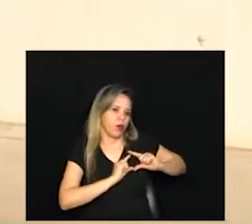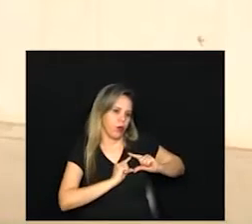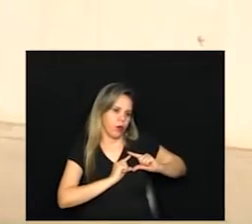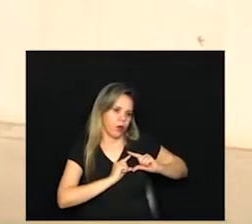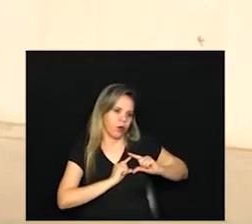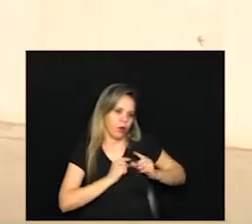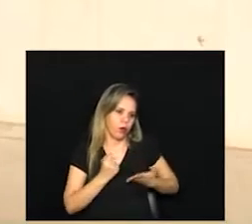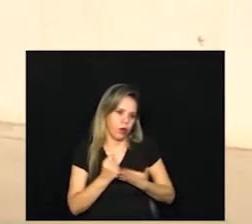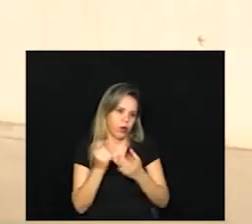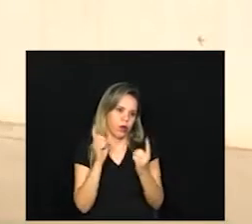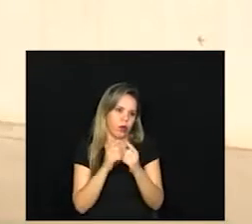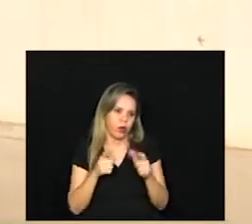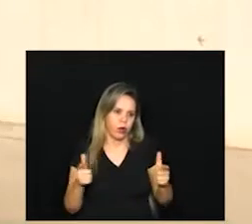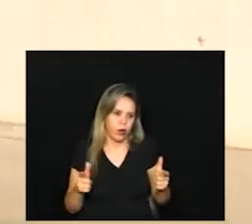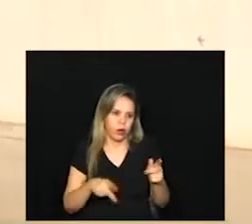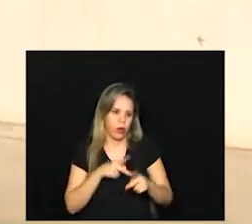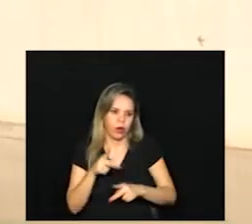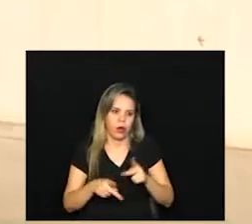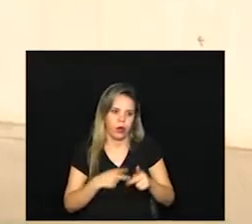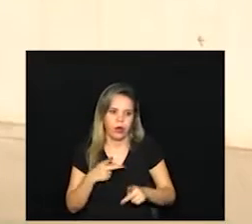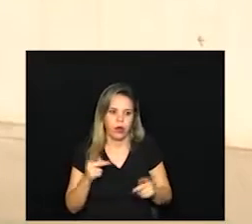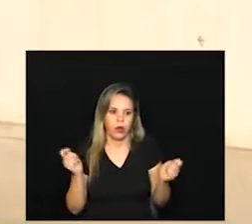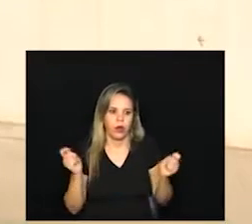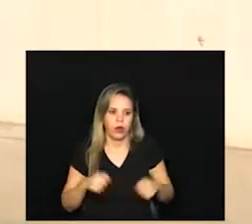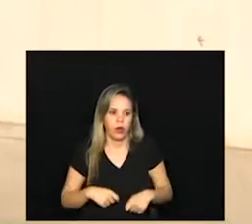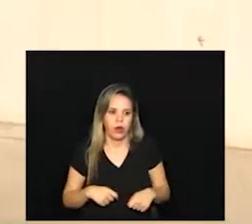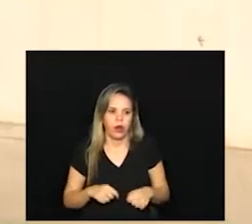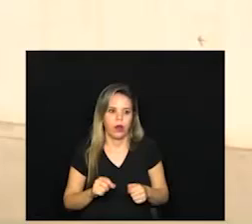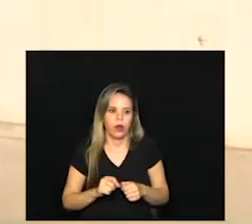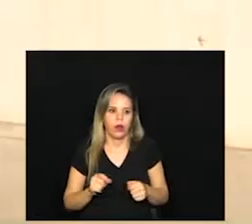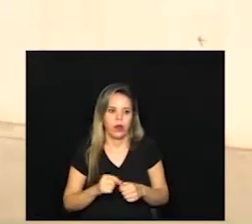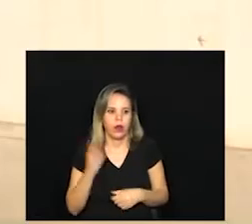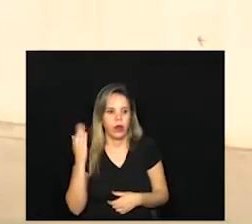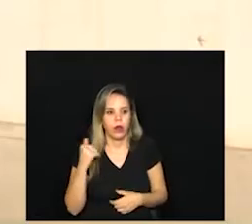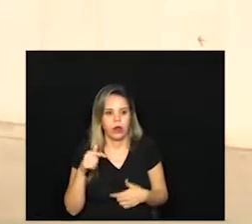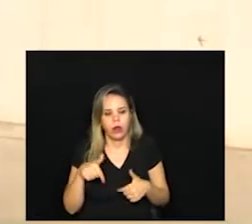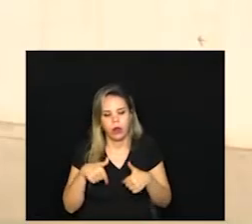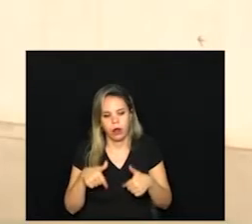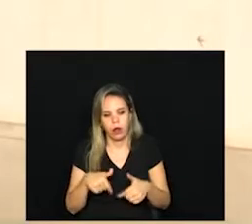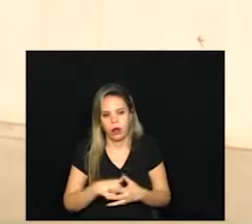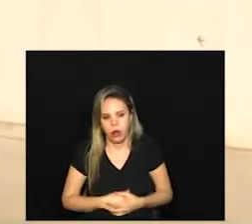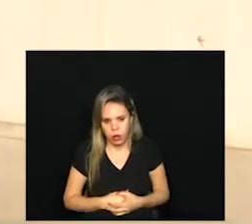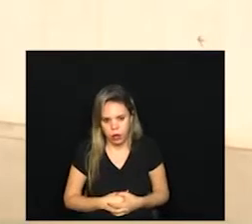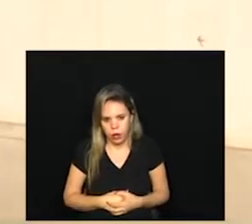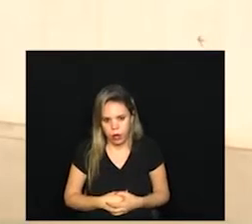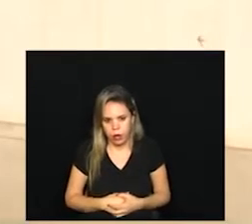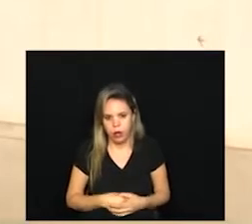a gente vai poder atender o maior número de pessoas possíveis, vão poder ficar sabendo dessas ações.